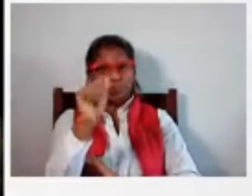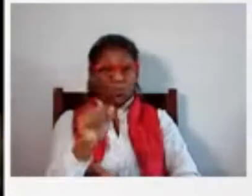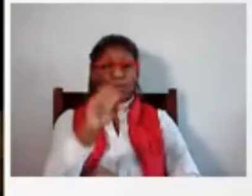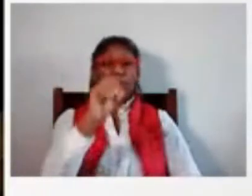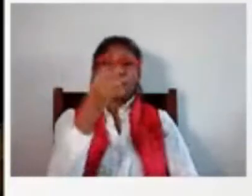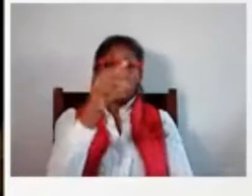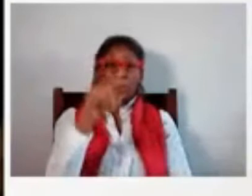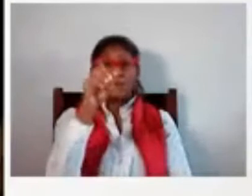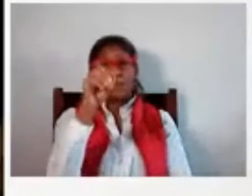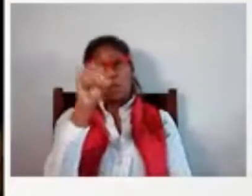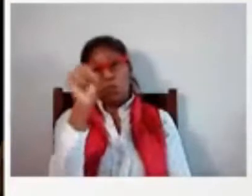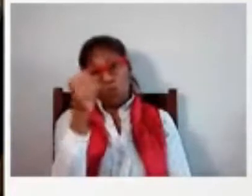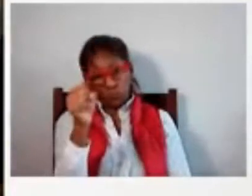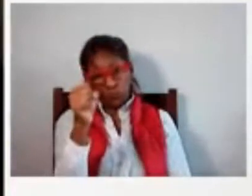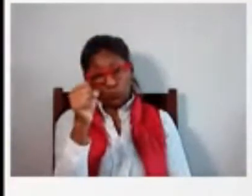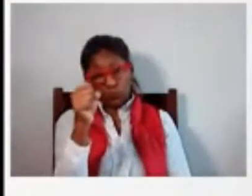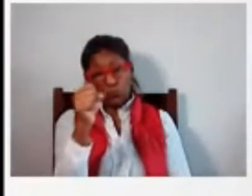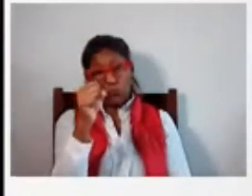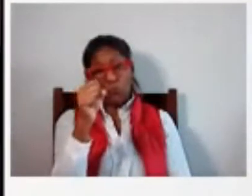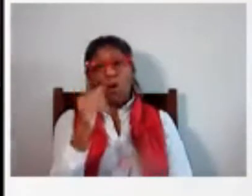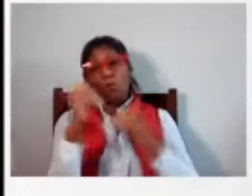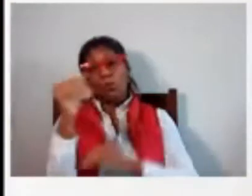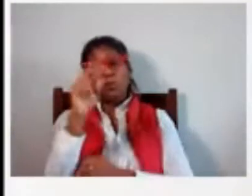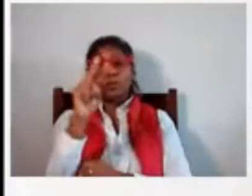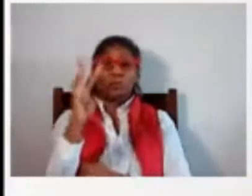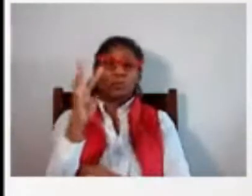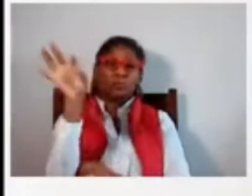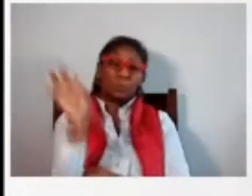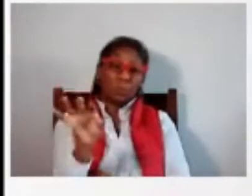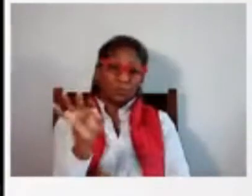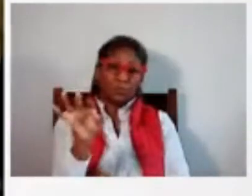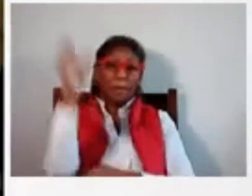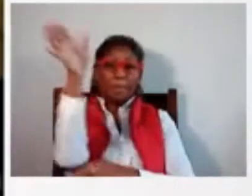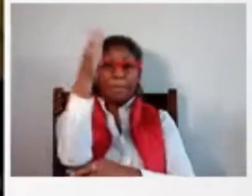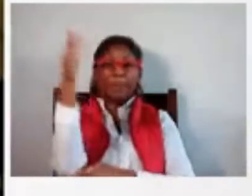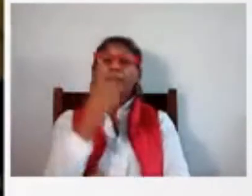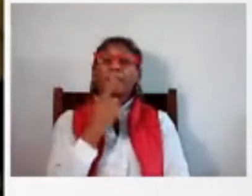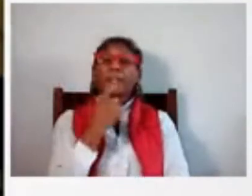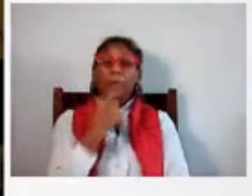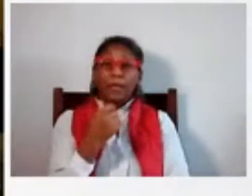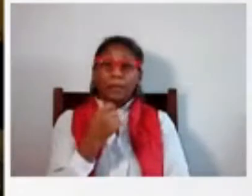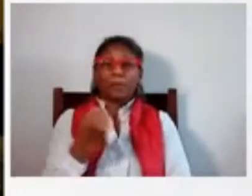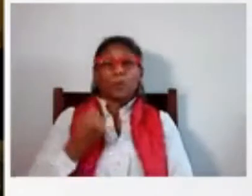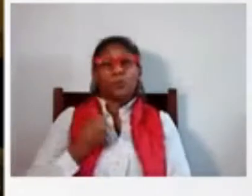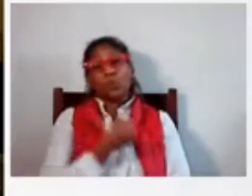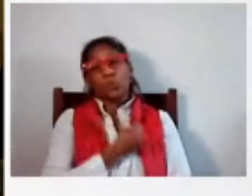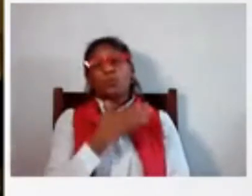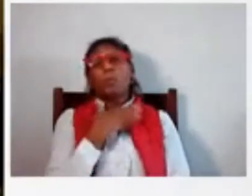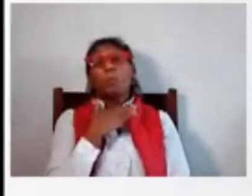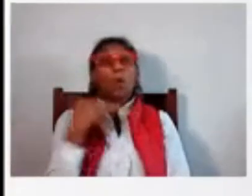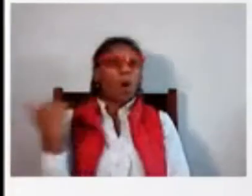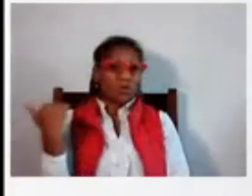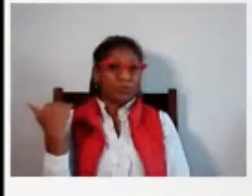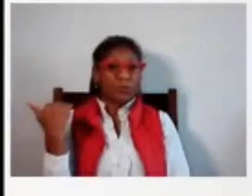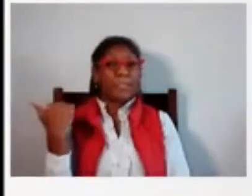foi para 3,8, um aumento de 24%, bandeira vermelha. O número de óbitos, na verdade, é a